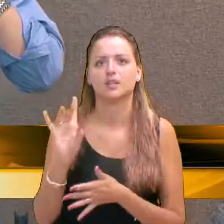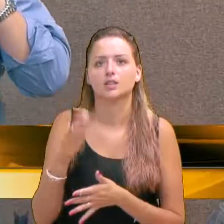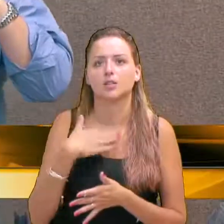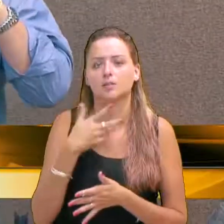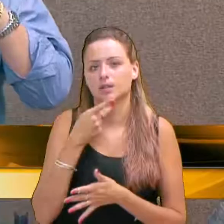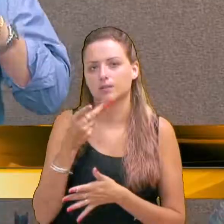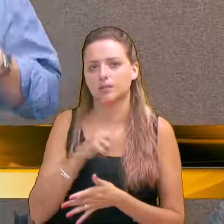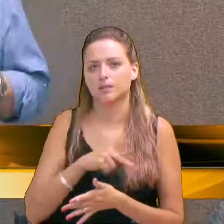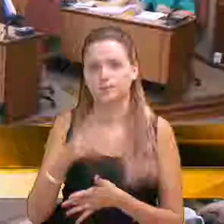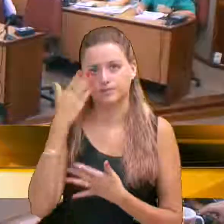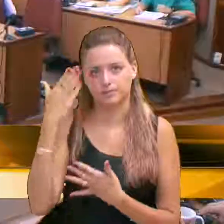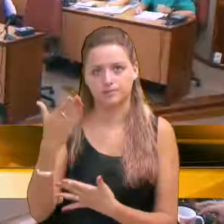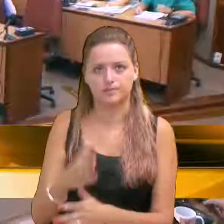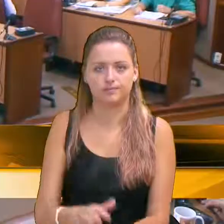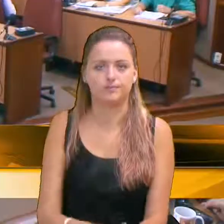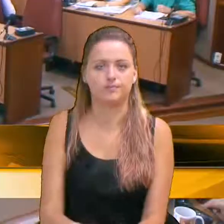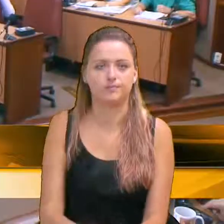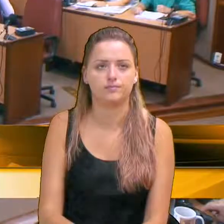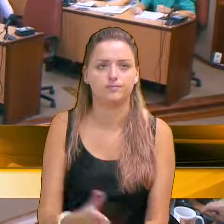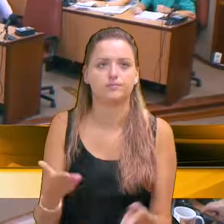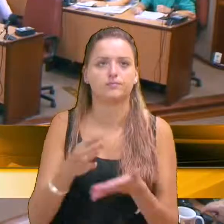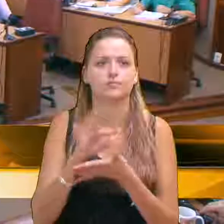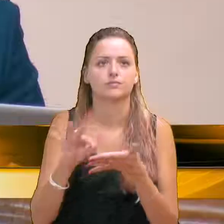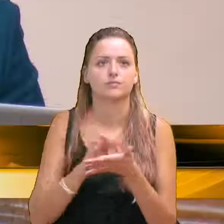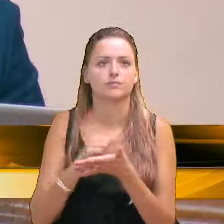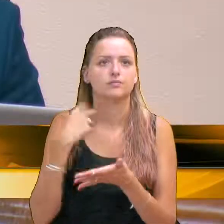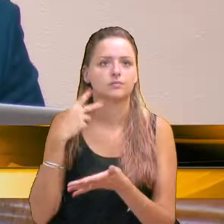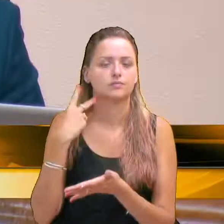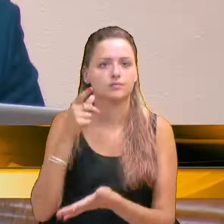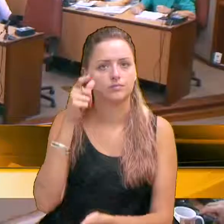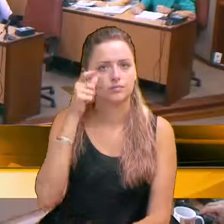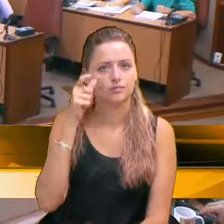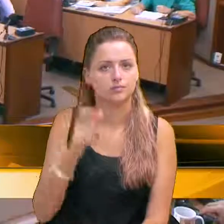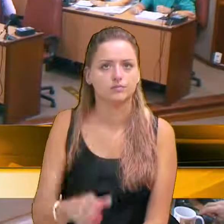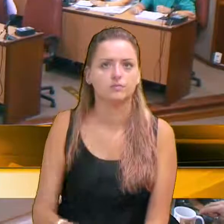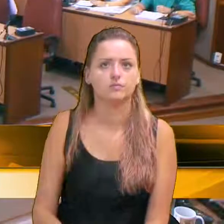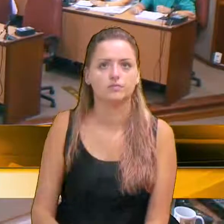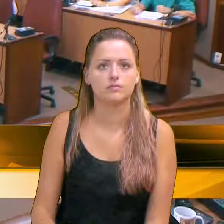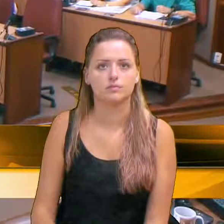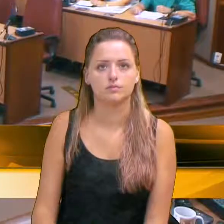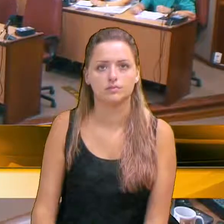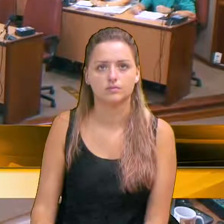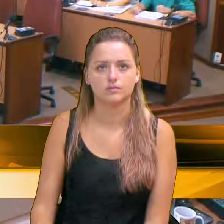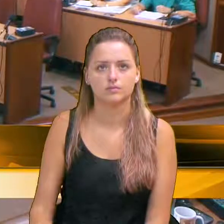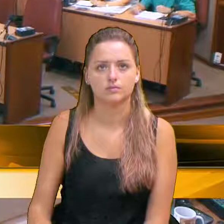senhor presidente, muito obrigado. Próximo vereador inscrito, vereador Paulo Périco.